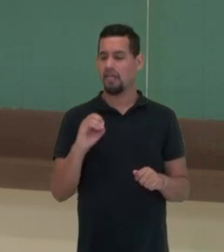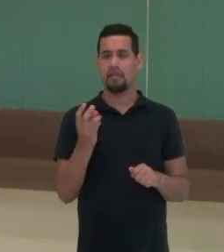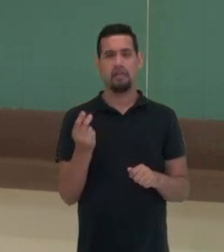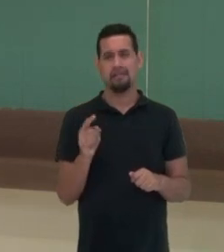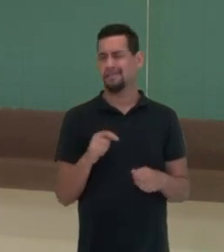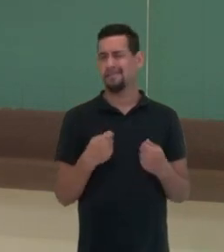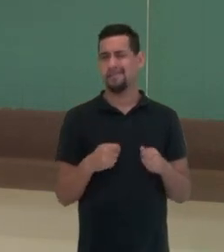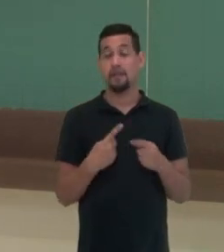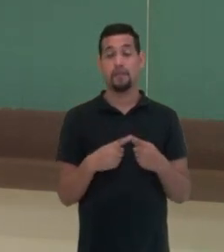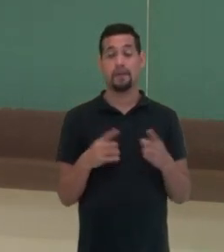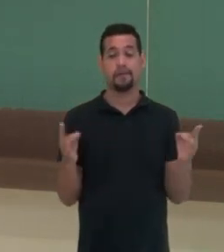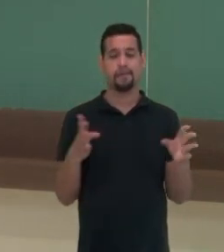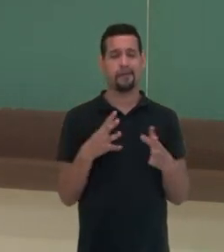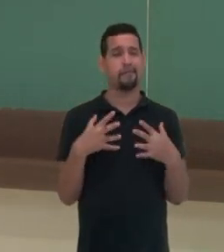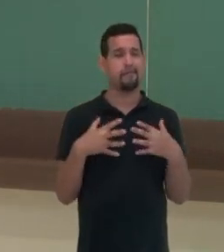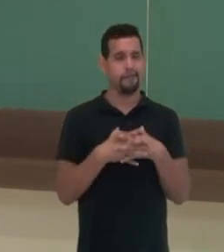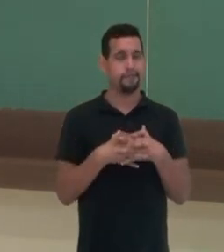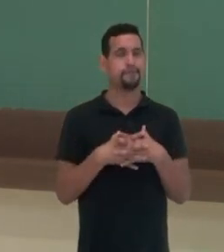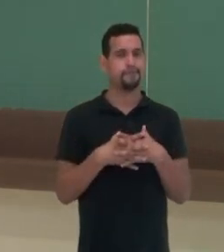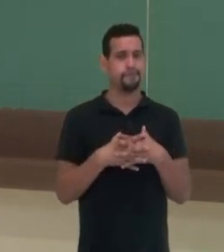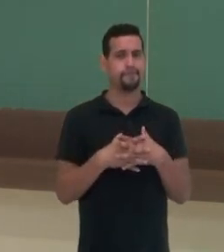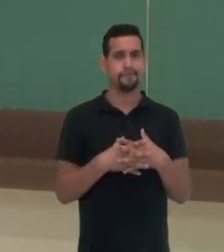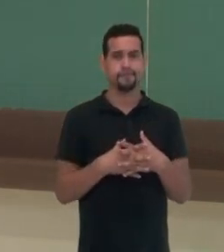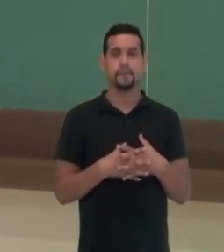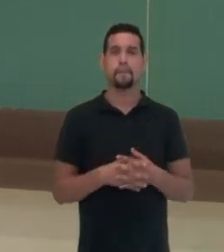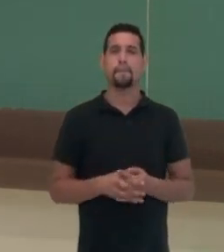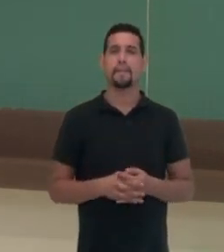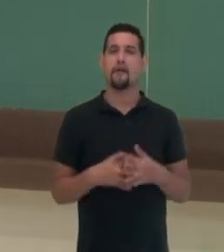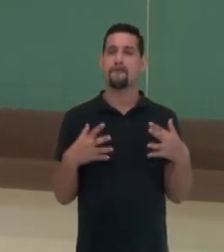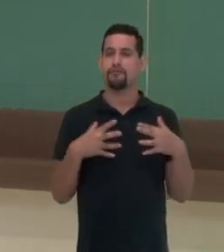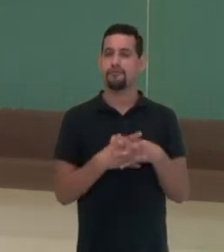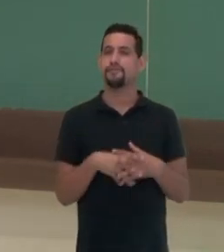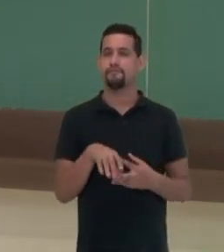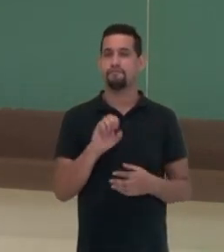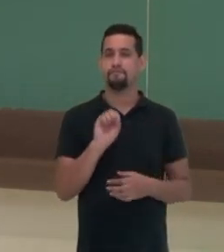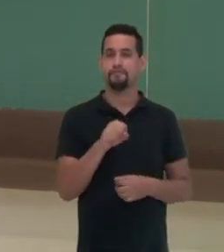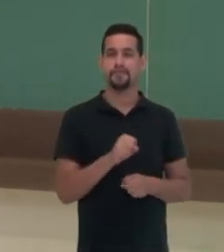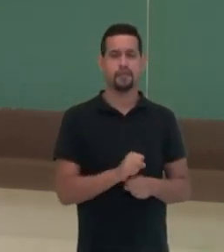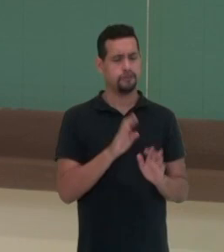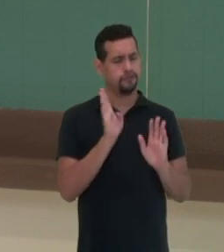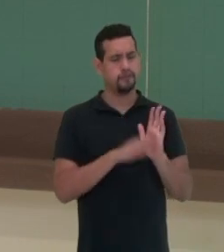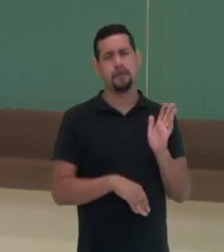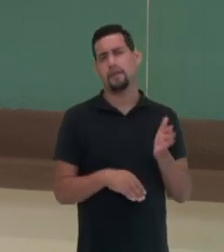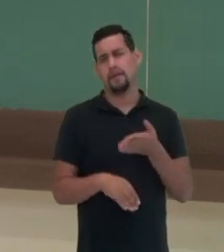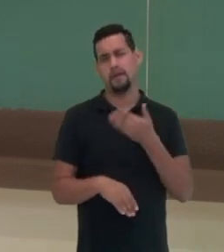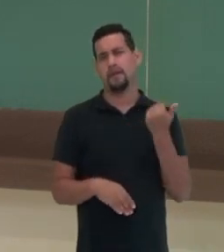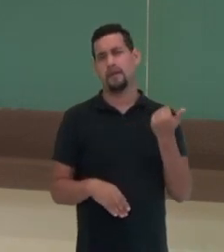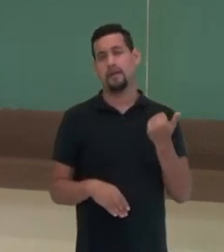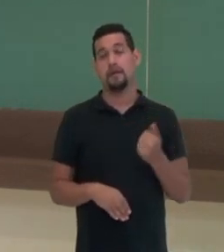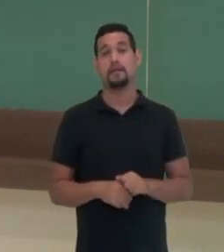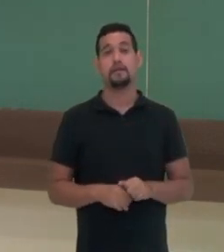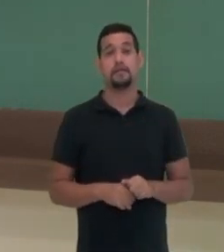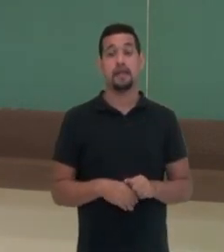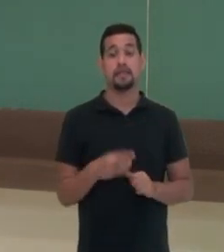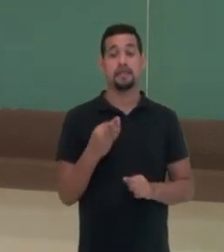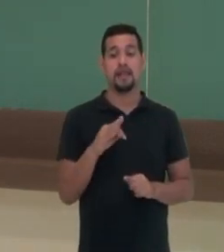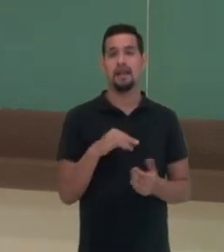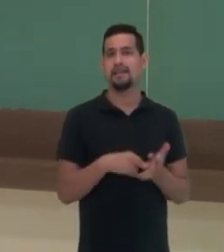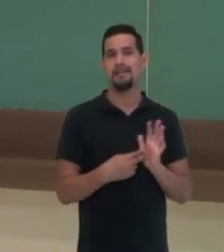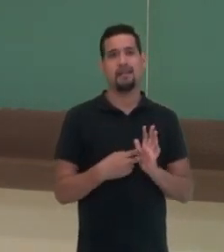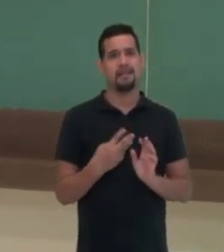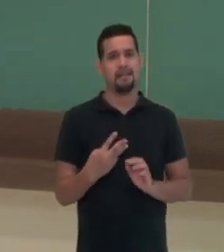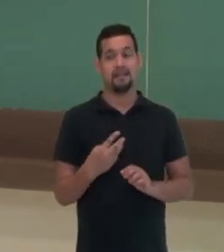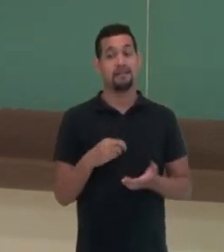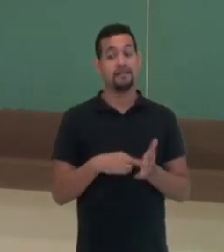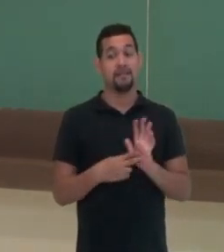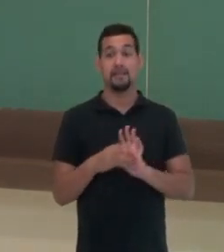dinheiro, senão acaba dando confusão. Não dá errado, dá confusão, tá bom? Então tira. 1 mais a taxa, que não é 3,